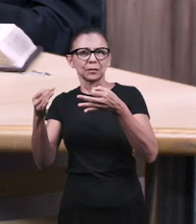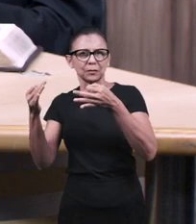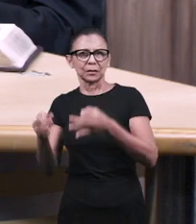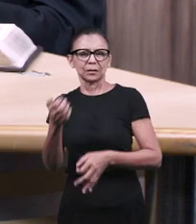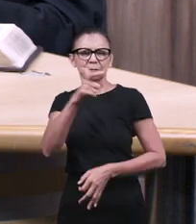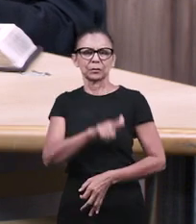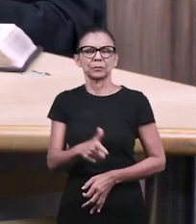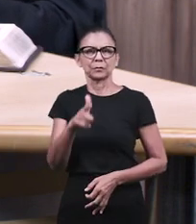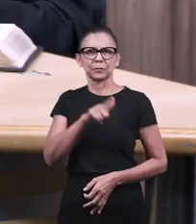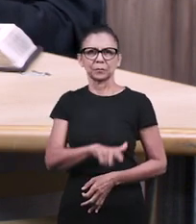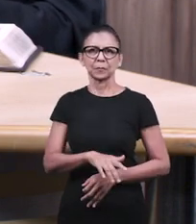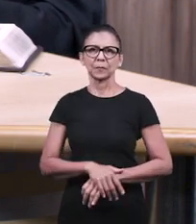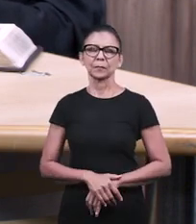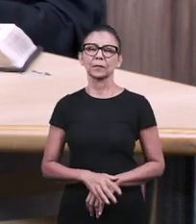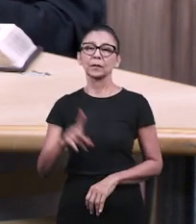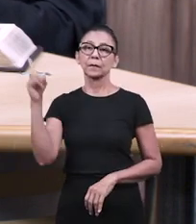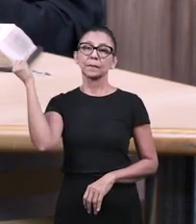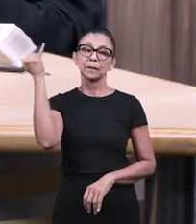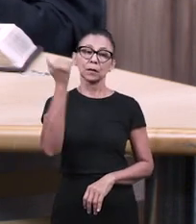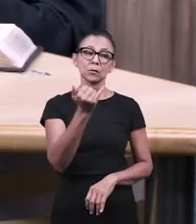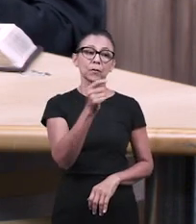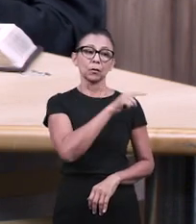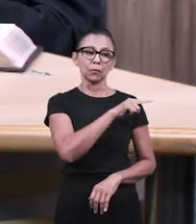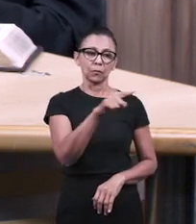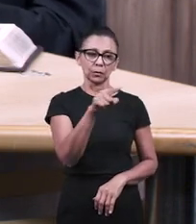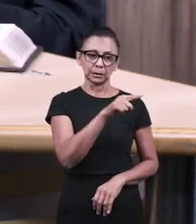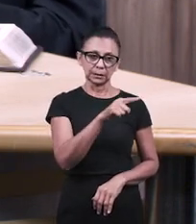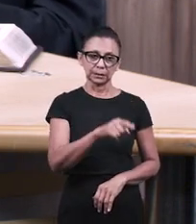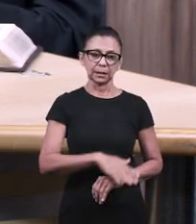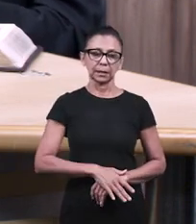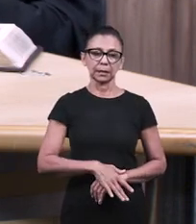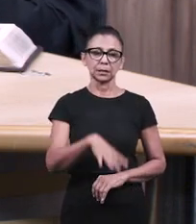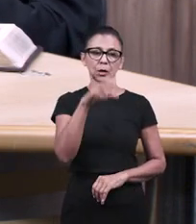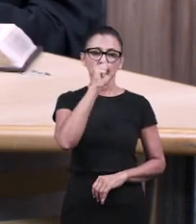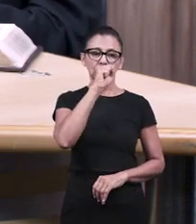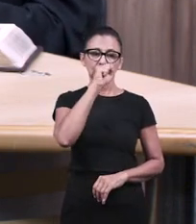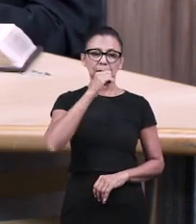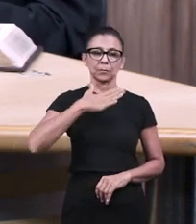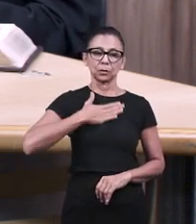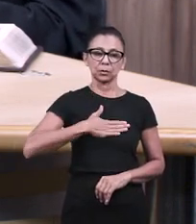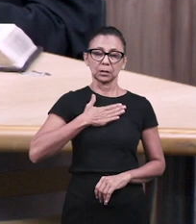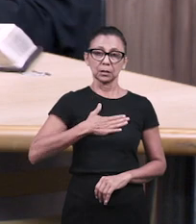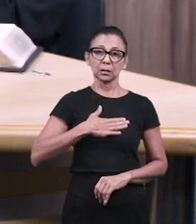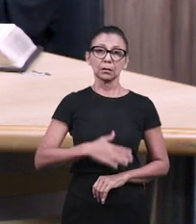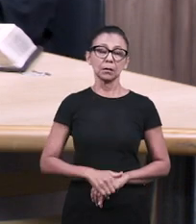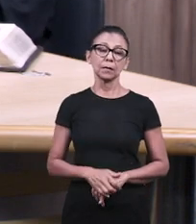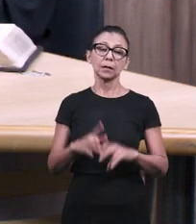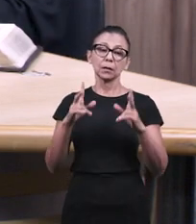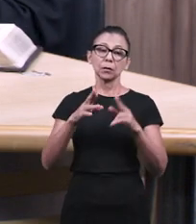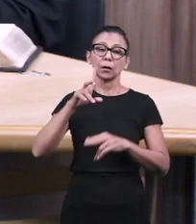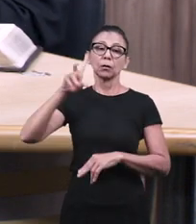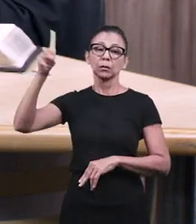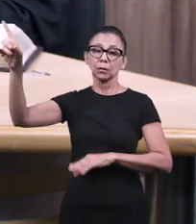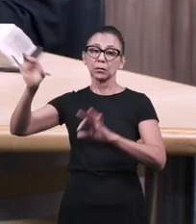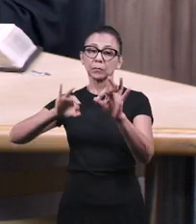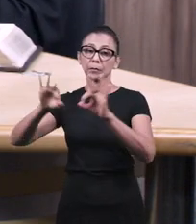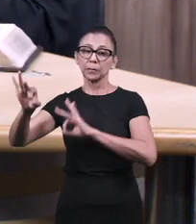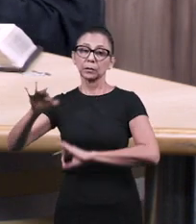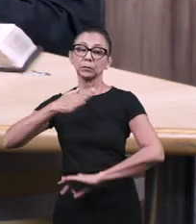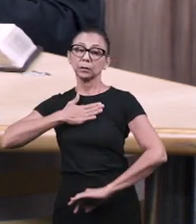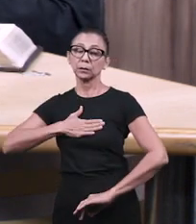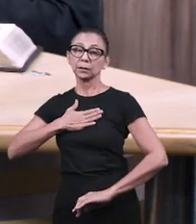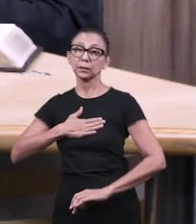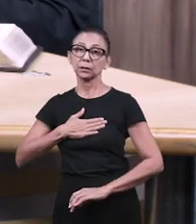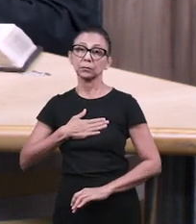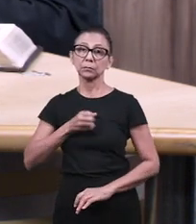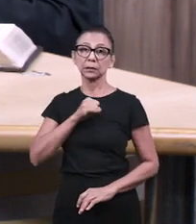eles guardassem o sábado e preparassem todas as suas obras, como Deus preparou as suas e descansou das suas. Então,